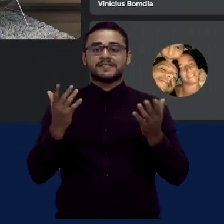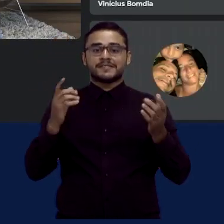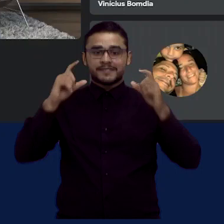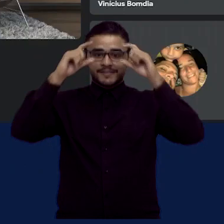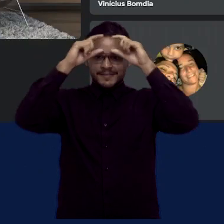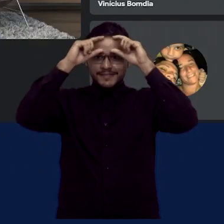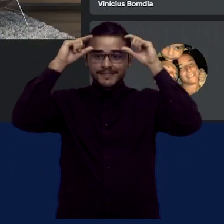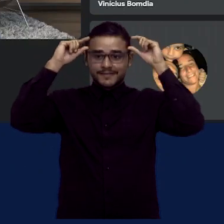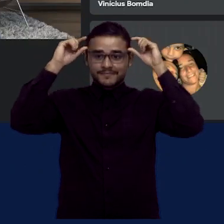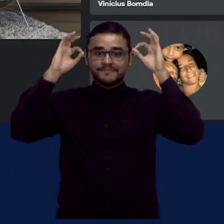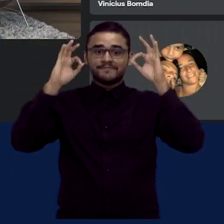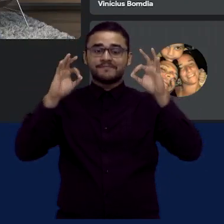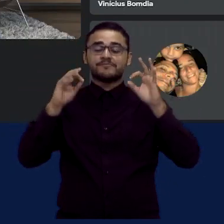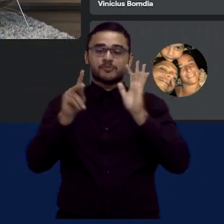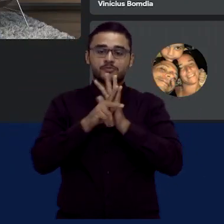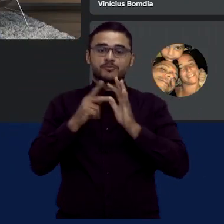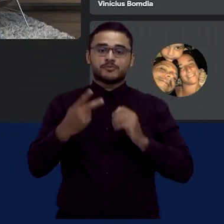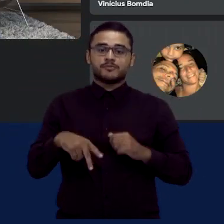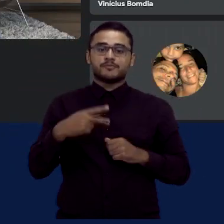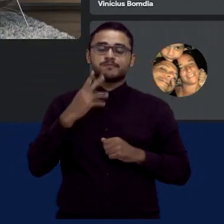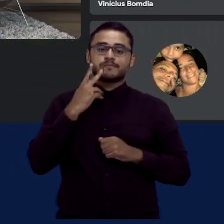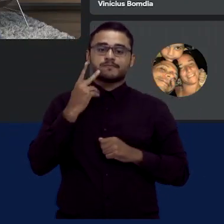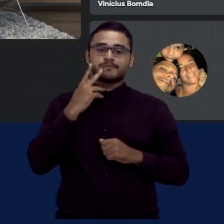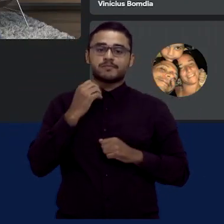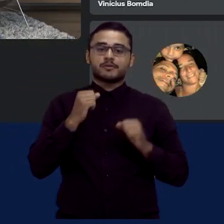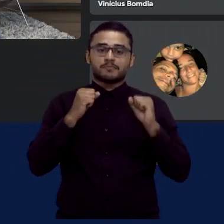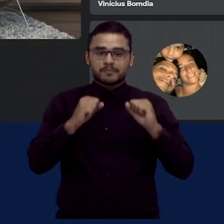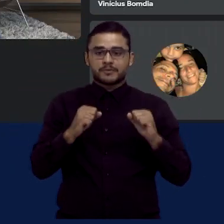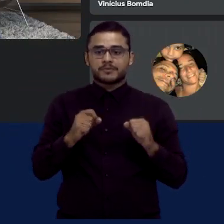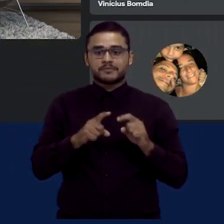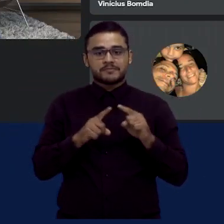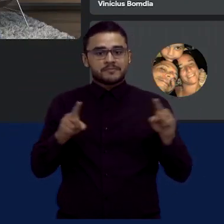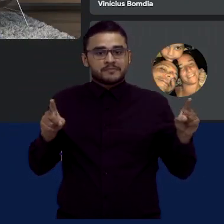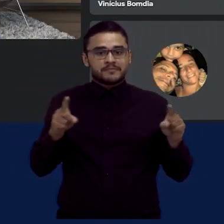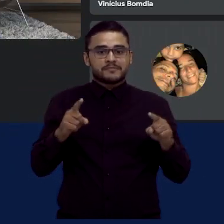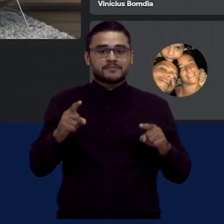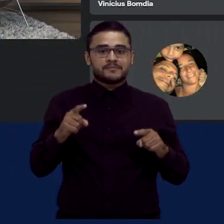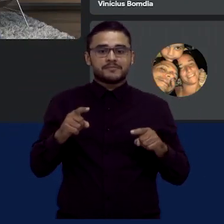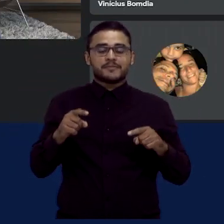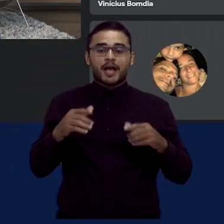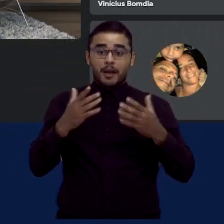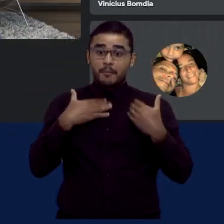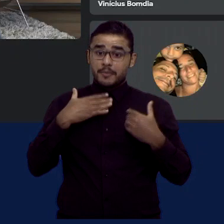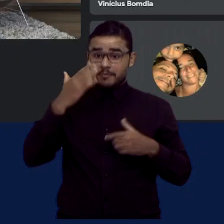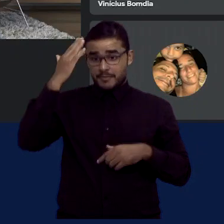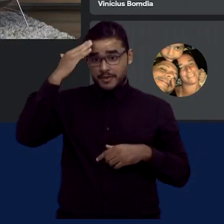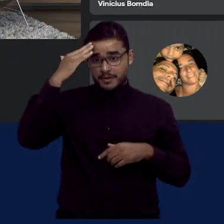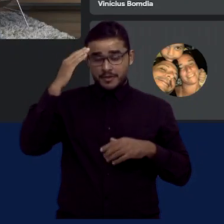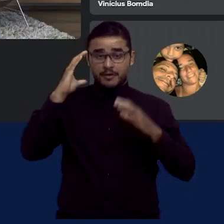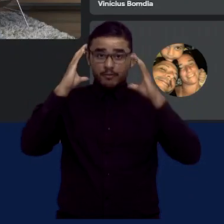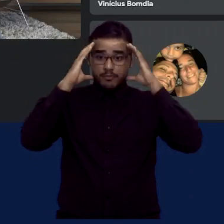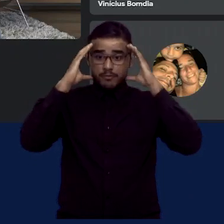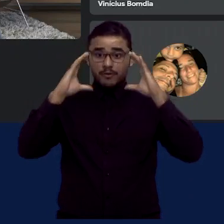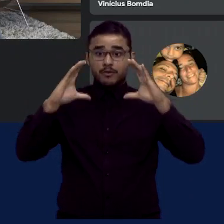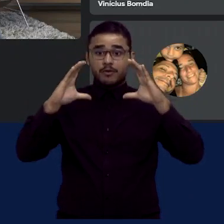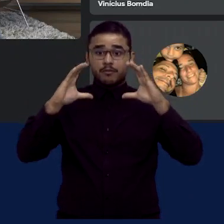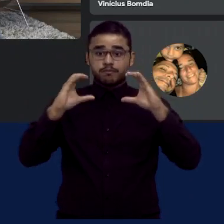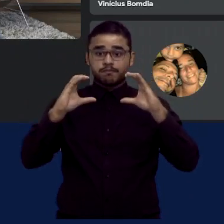Então dá para colocar uma chaleira facilmente na minha cabeça sem nenhum problema, porque ela é bem quadradinha mesmo.